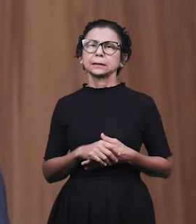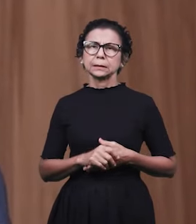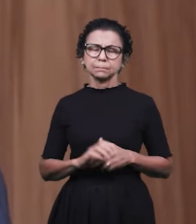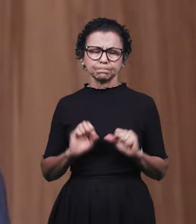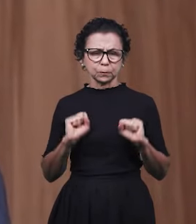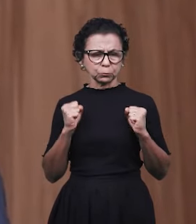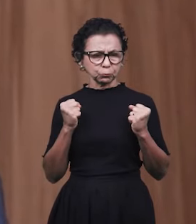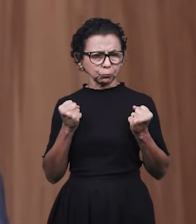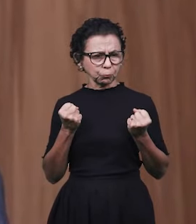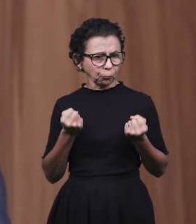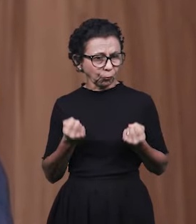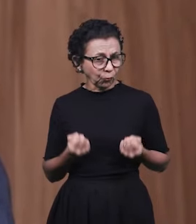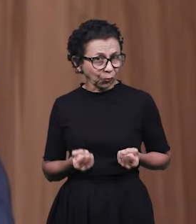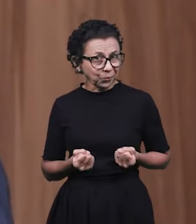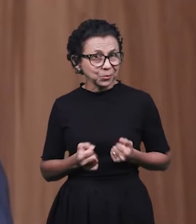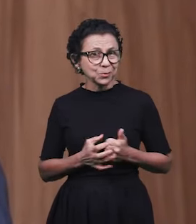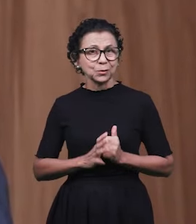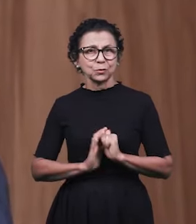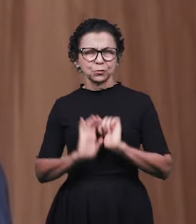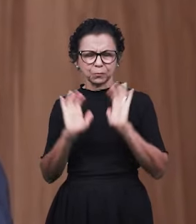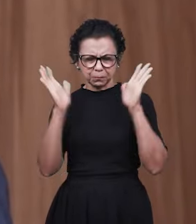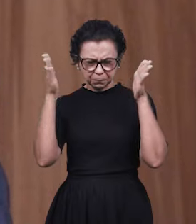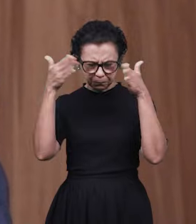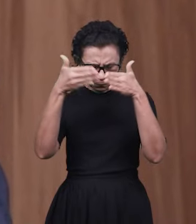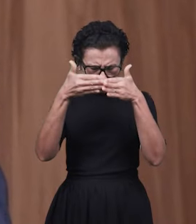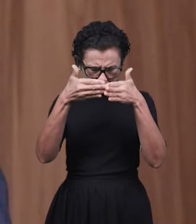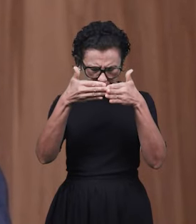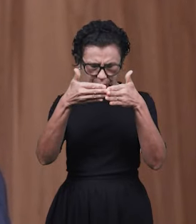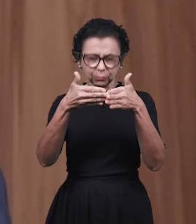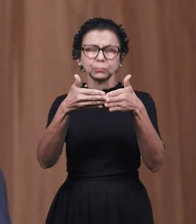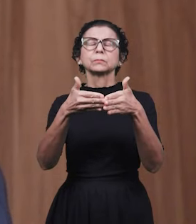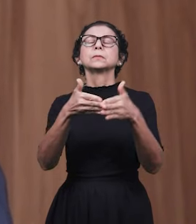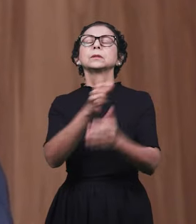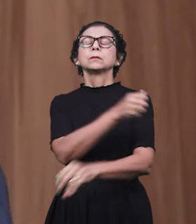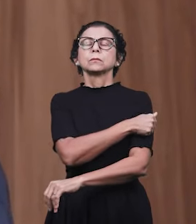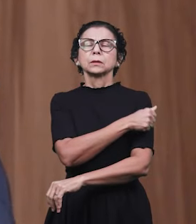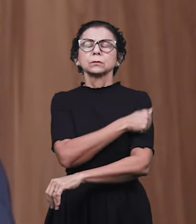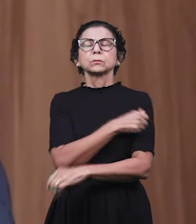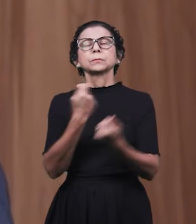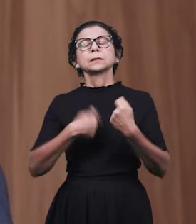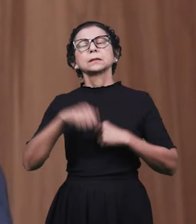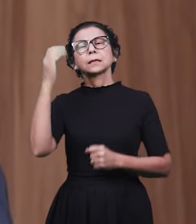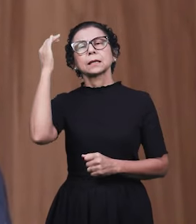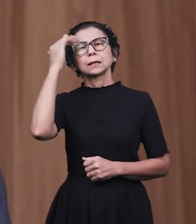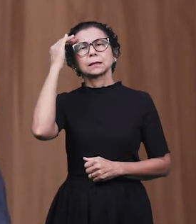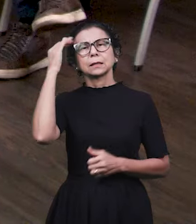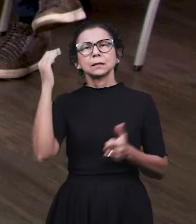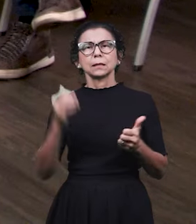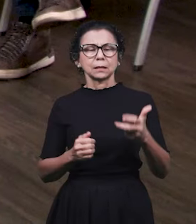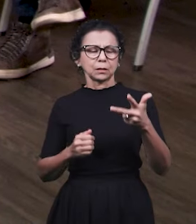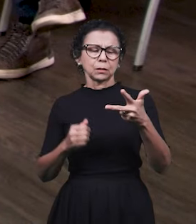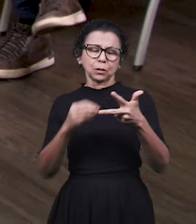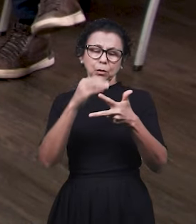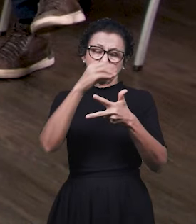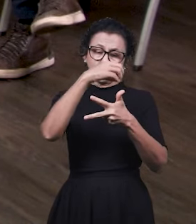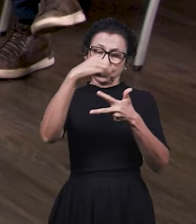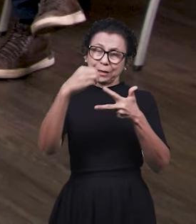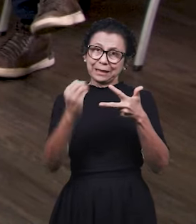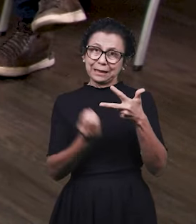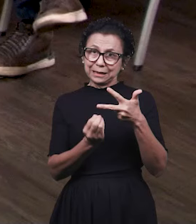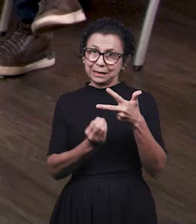uma prova de dedicação absoluta. O aluno ele tem que entender que o Enem não é o terceiro ano, o Enem é